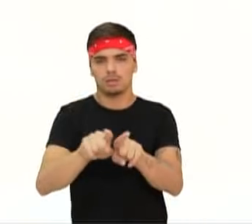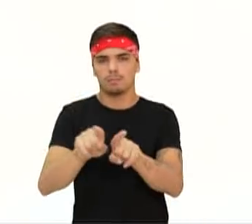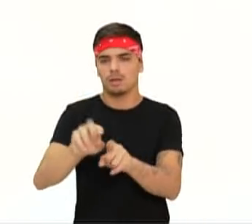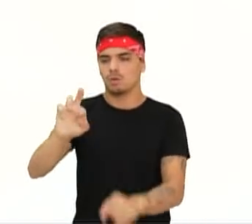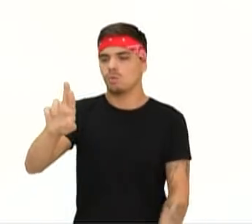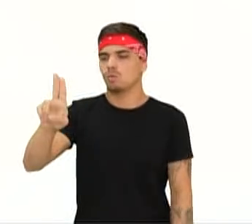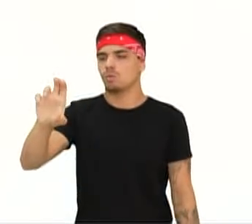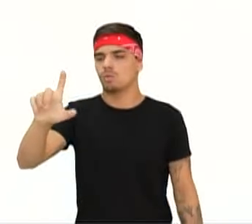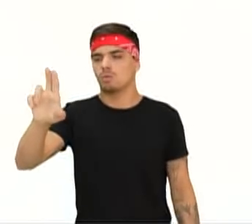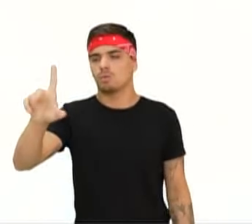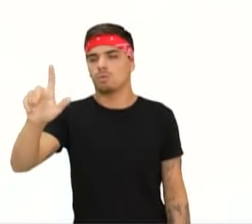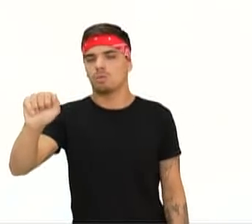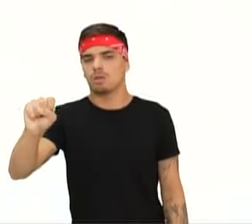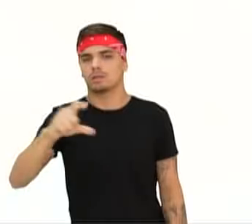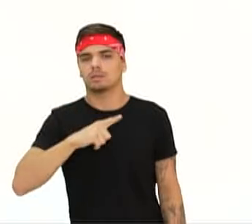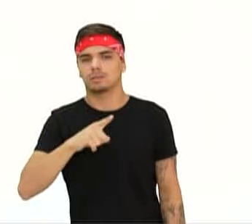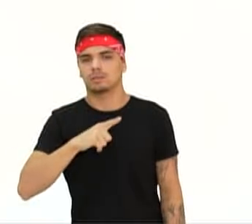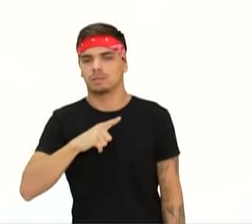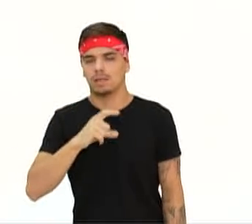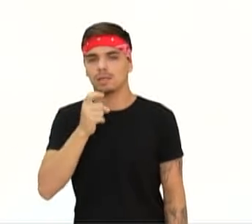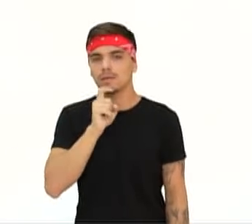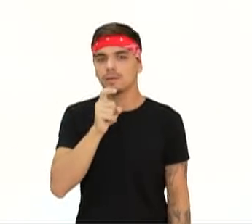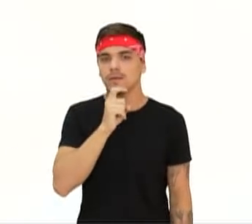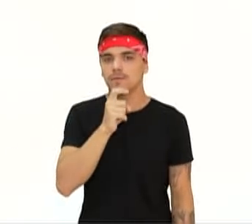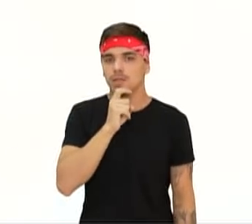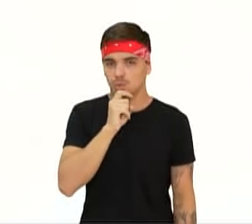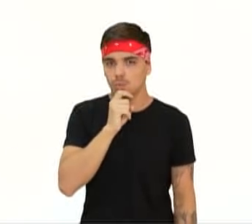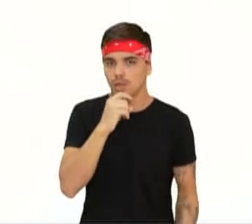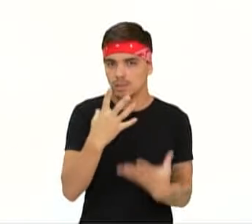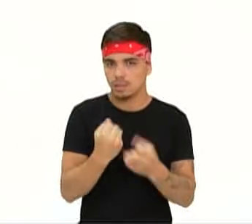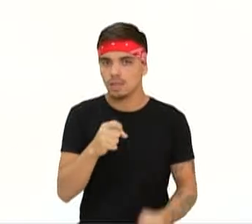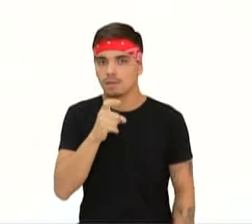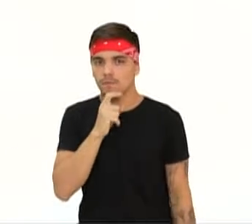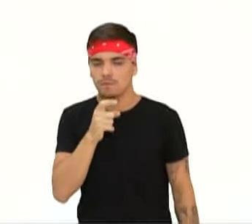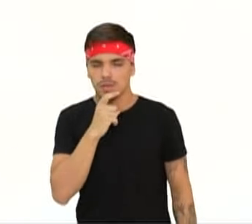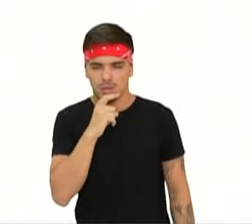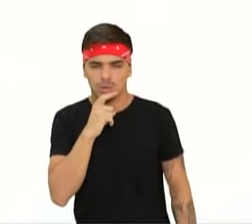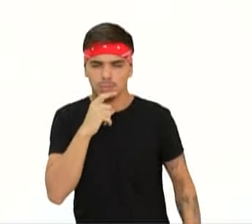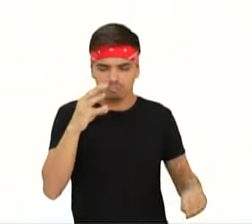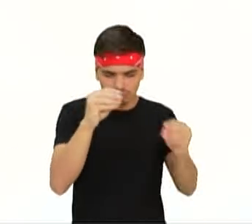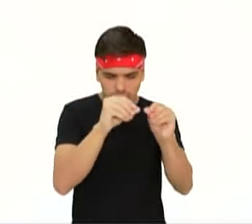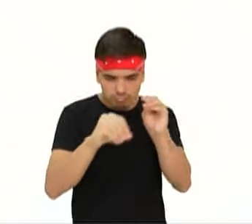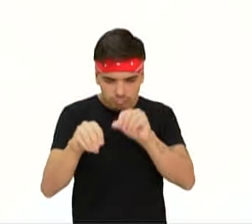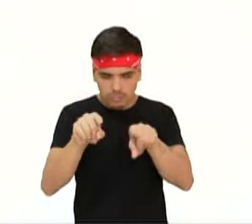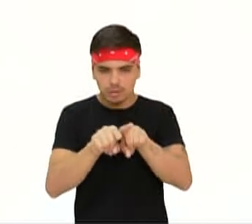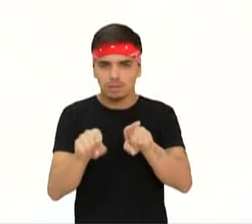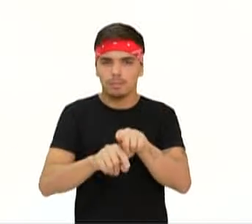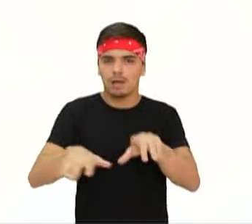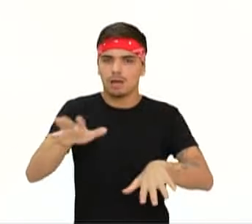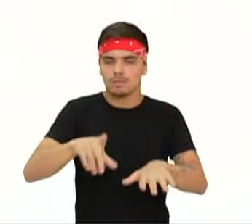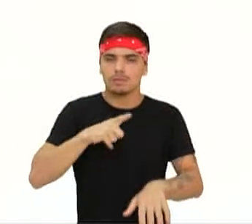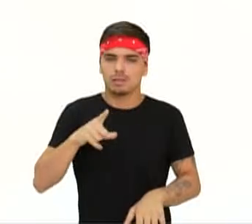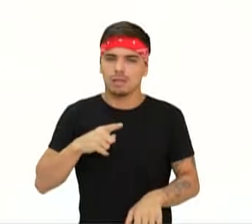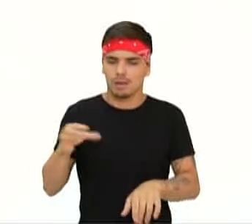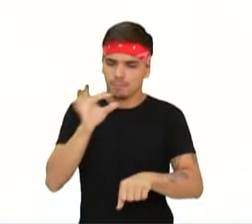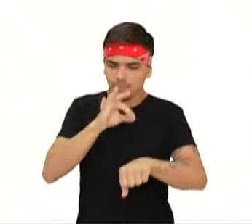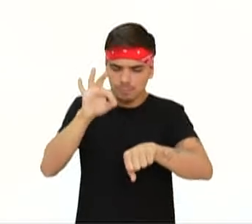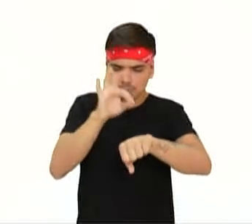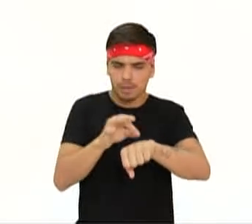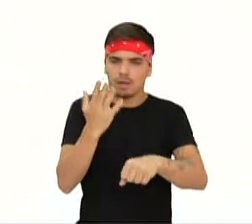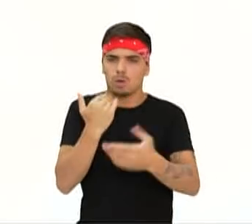a climas mais amenos e frios, né? Quando também algumas pragas que atacam esses